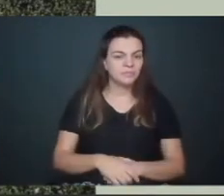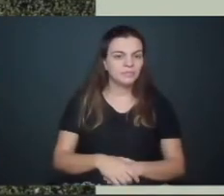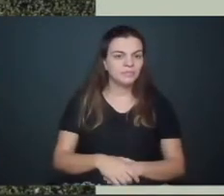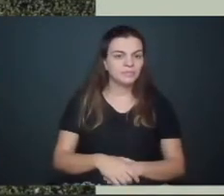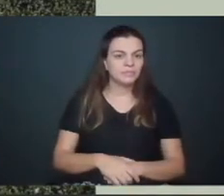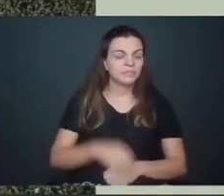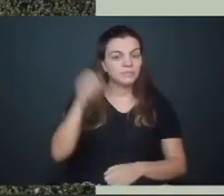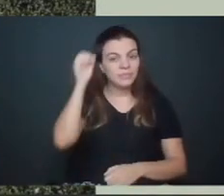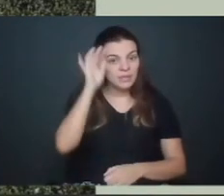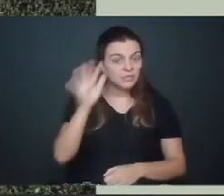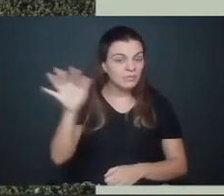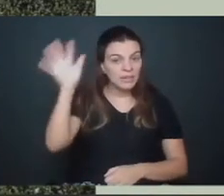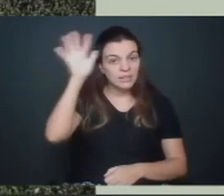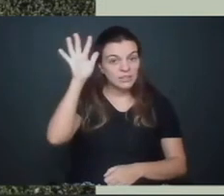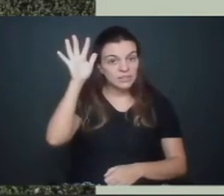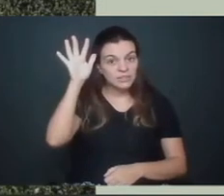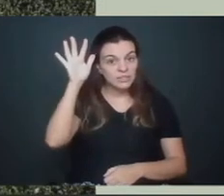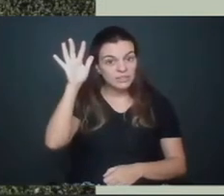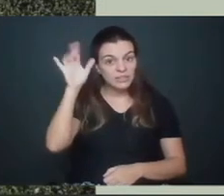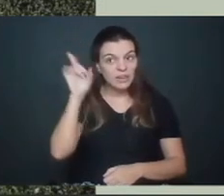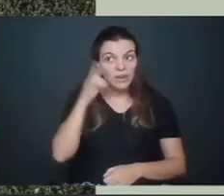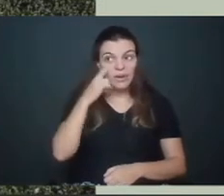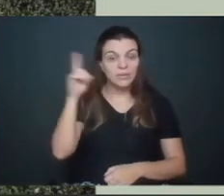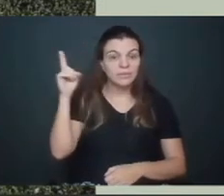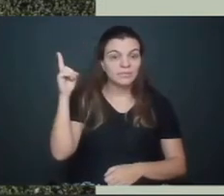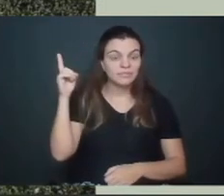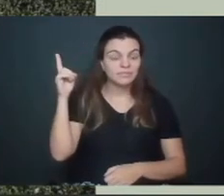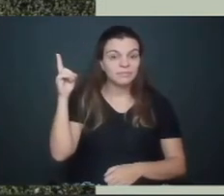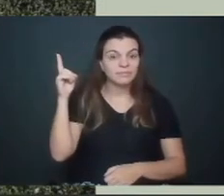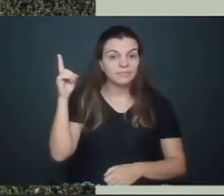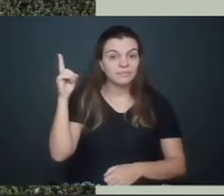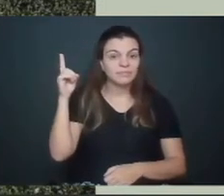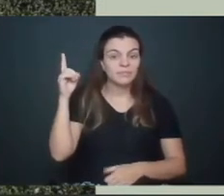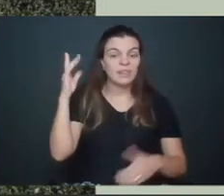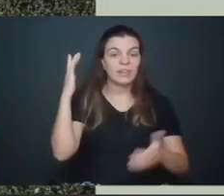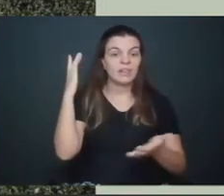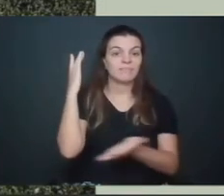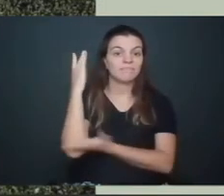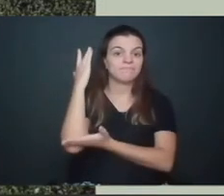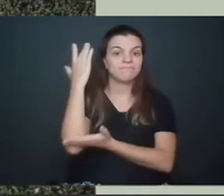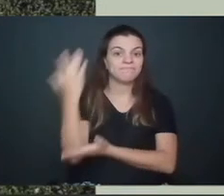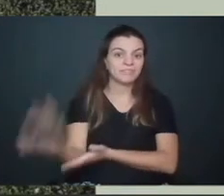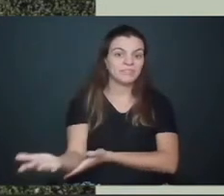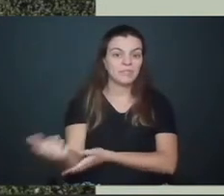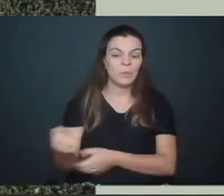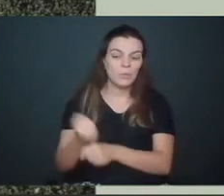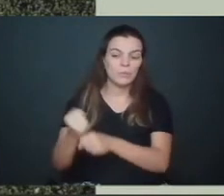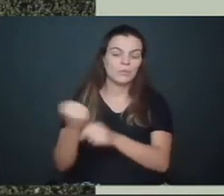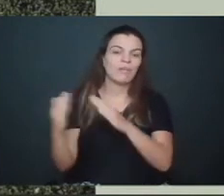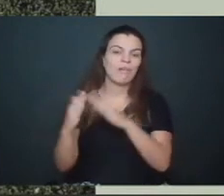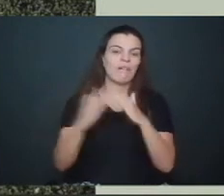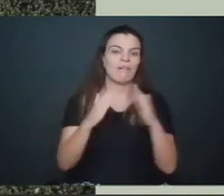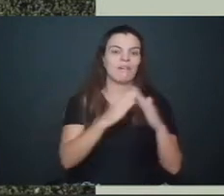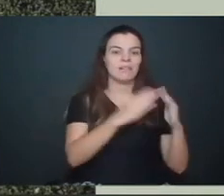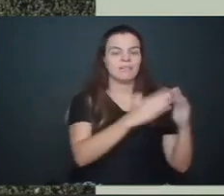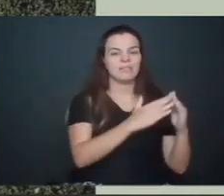disposto. Olha, se me deixar derrubar isso, eu dou metade para fazer casas populares, etc. Olhe só que